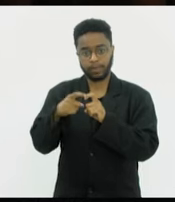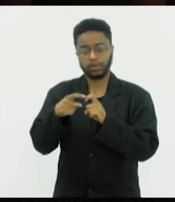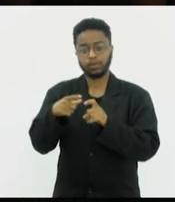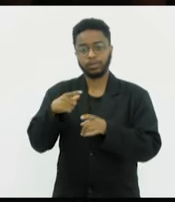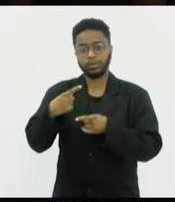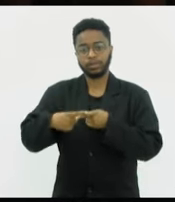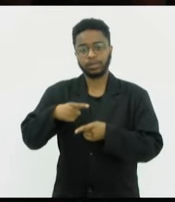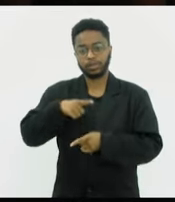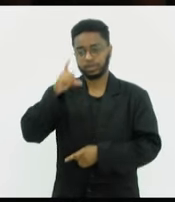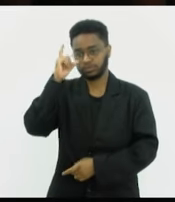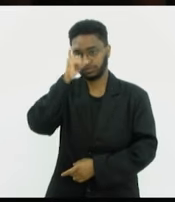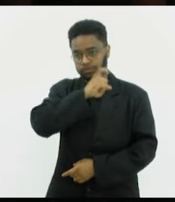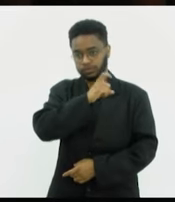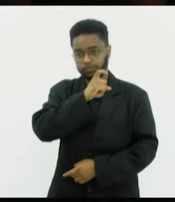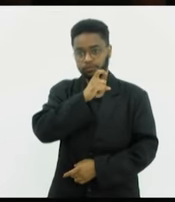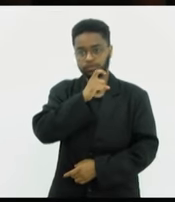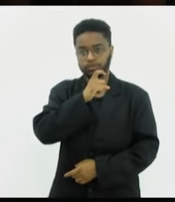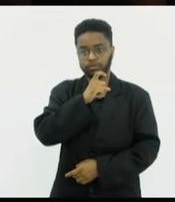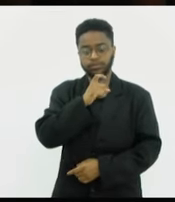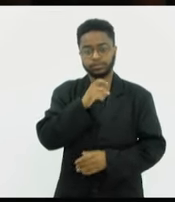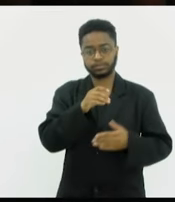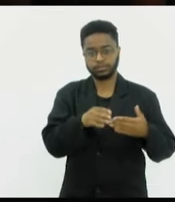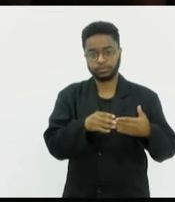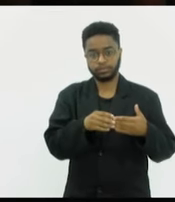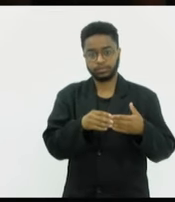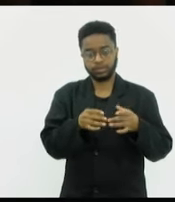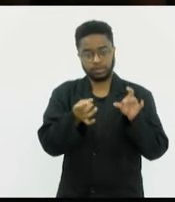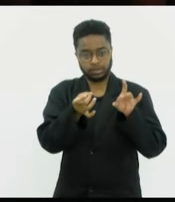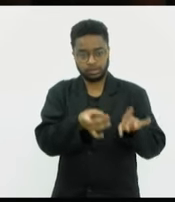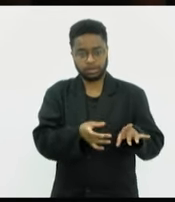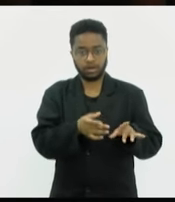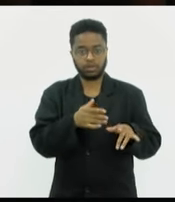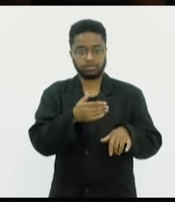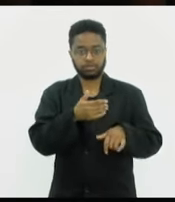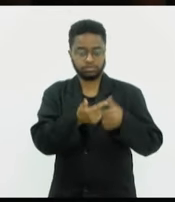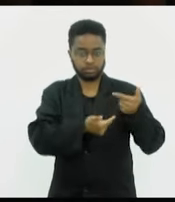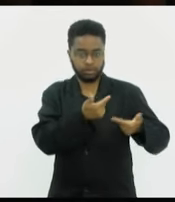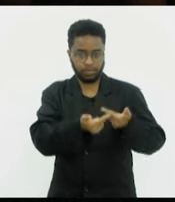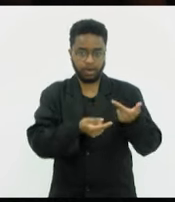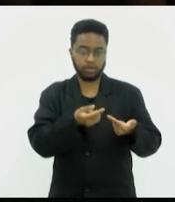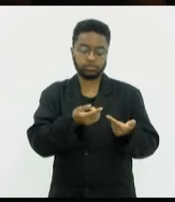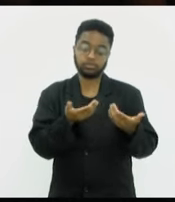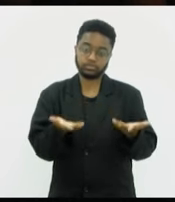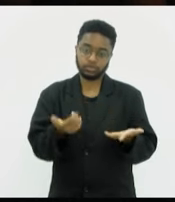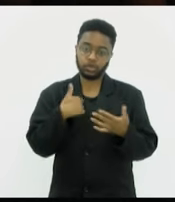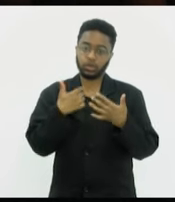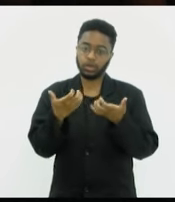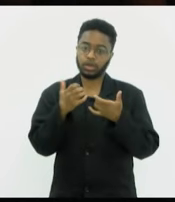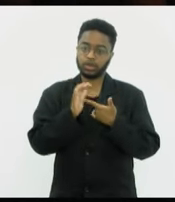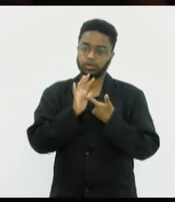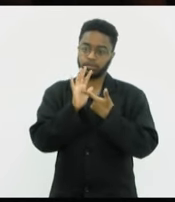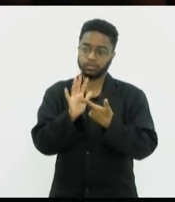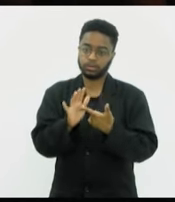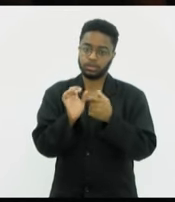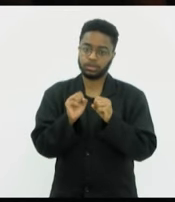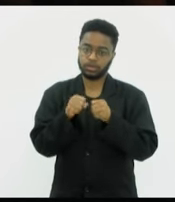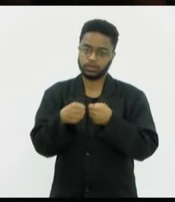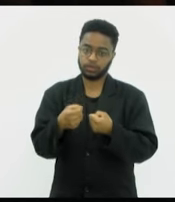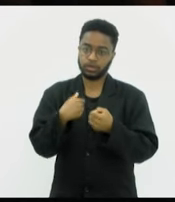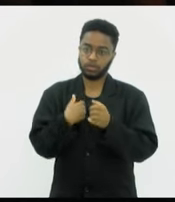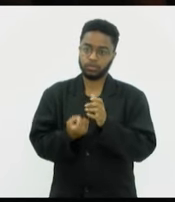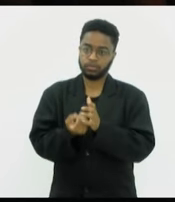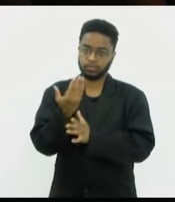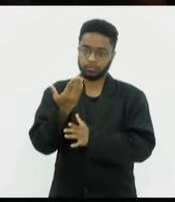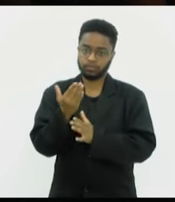deixar o serviço, a sua tarefa do dia. Então, eu quero deixar aqui essa defesa, eu vou abrir